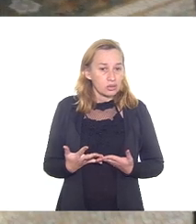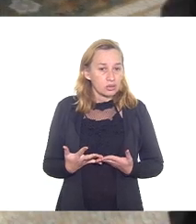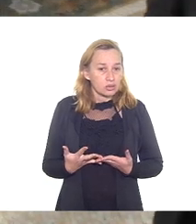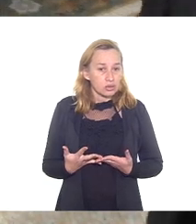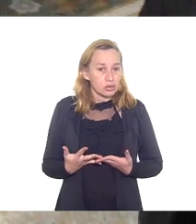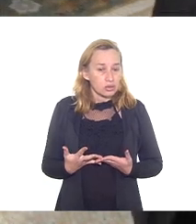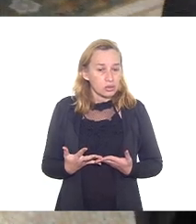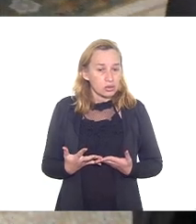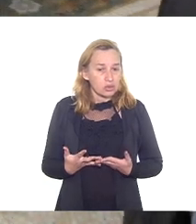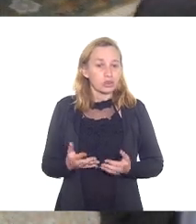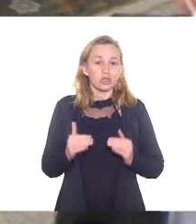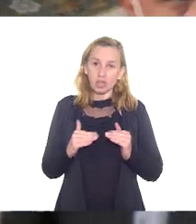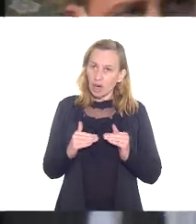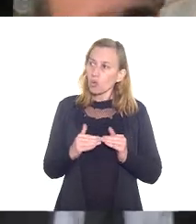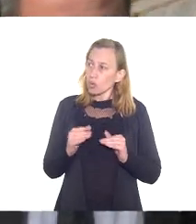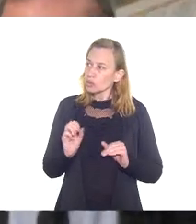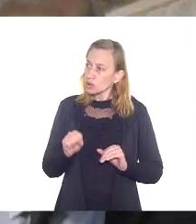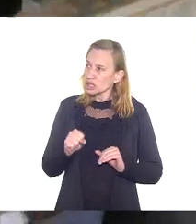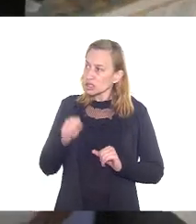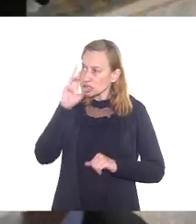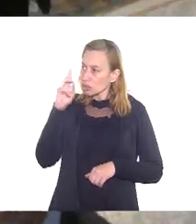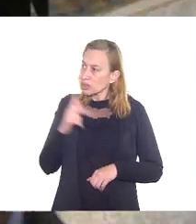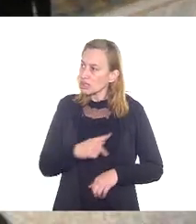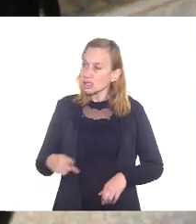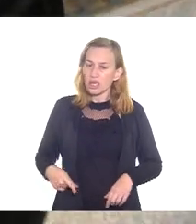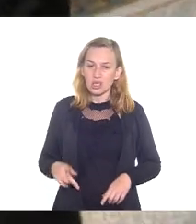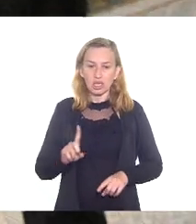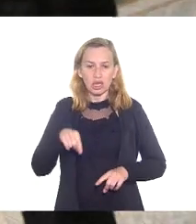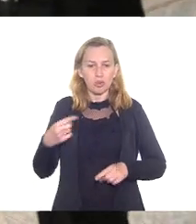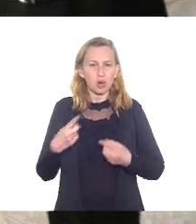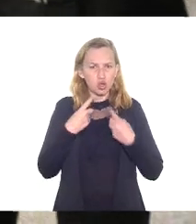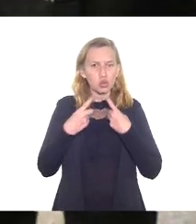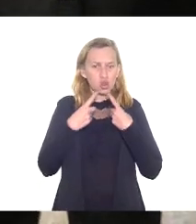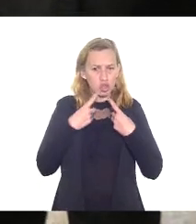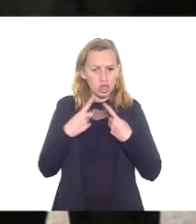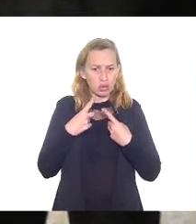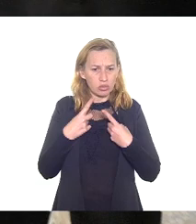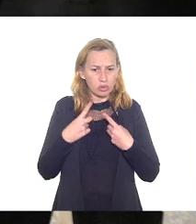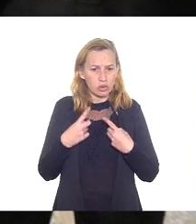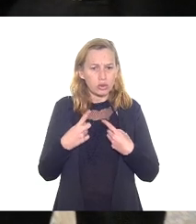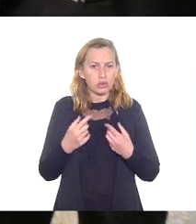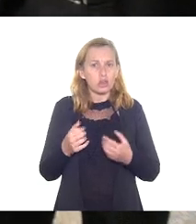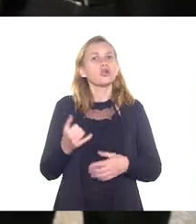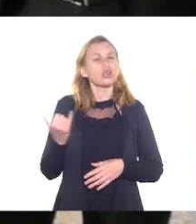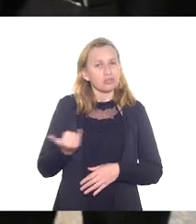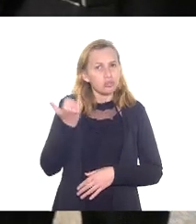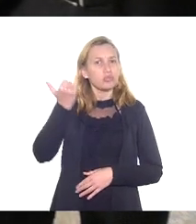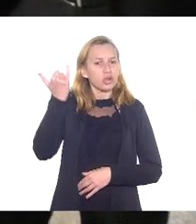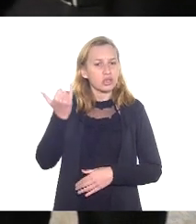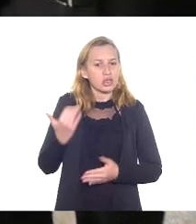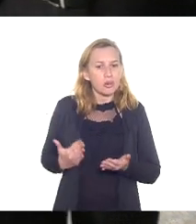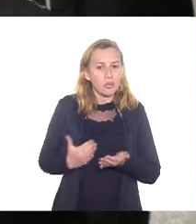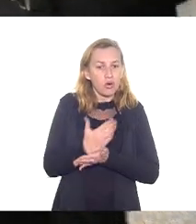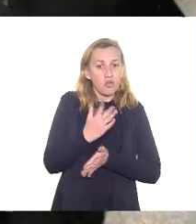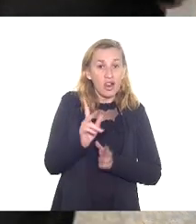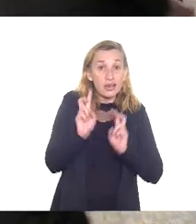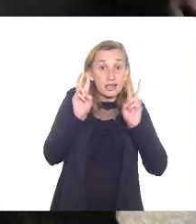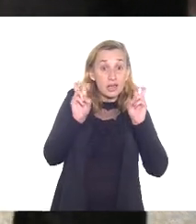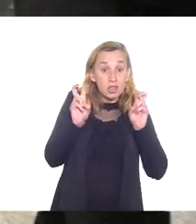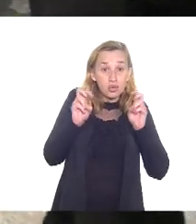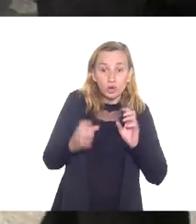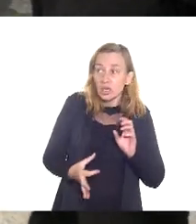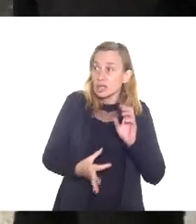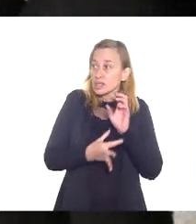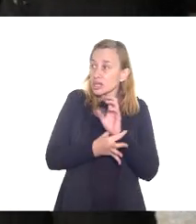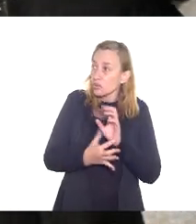eu acho que tem acordo, senhor presidente. E depois discutiremos, eu me comprometo, acho que é importante aprovar essa matéria em proteção